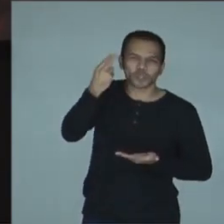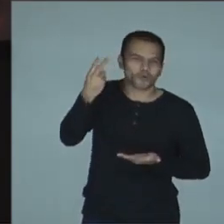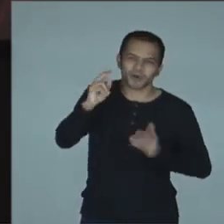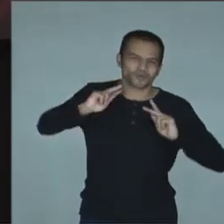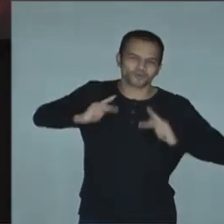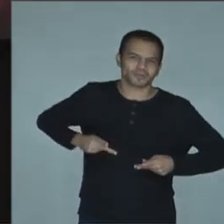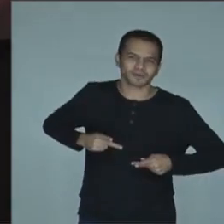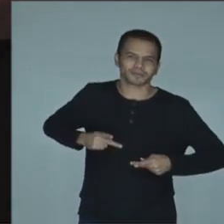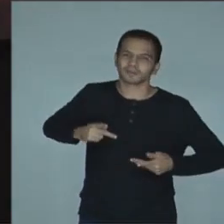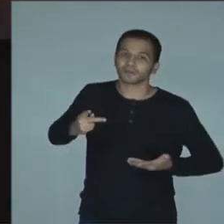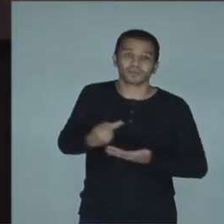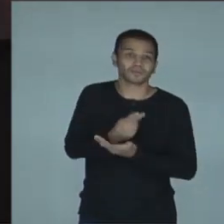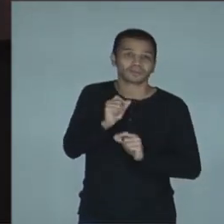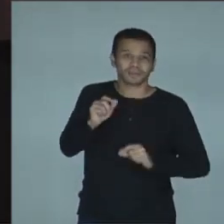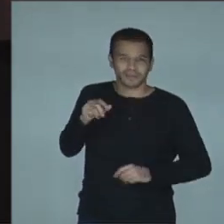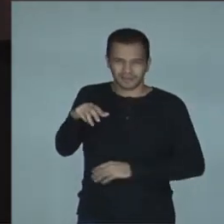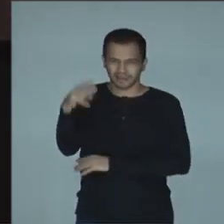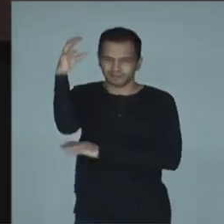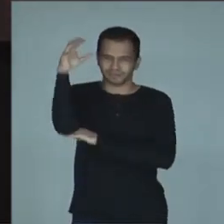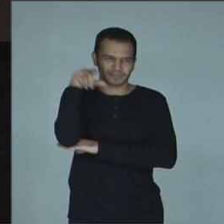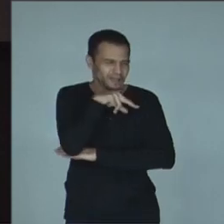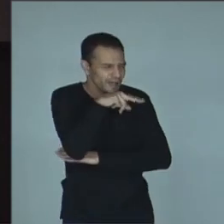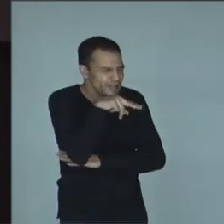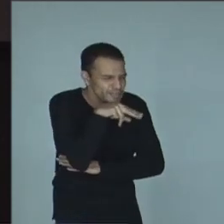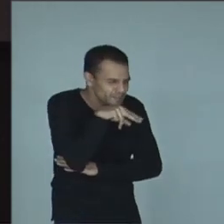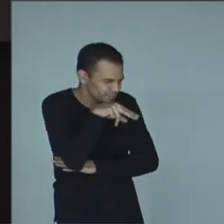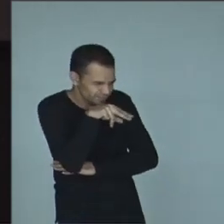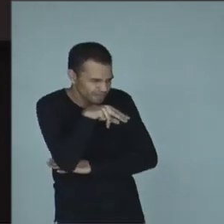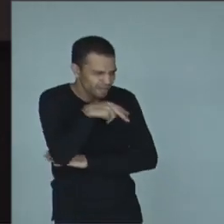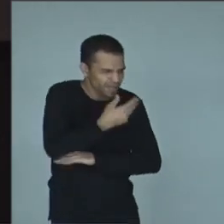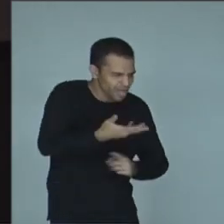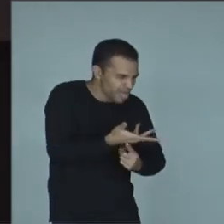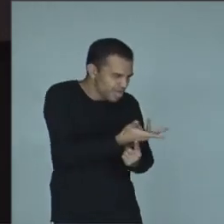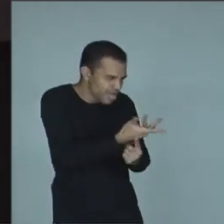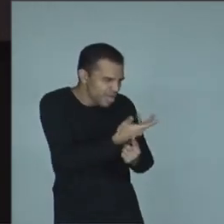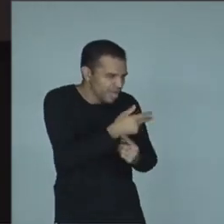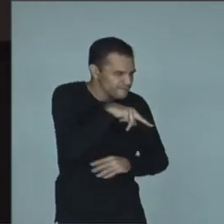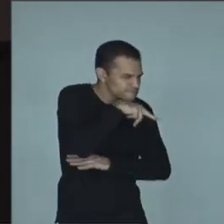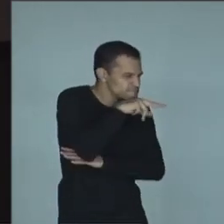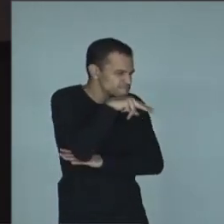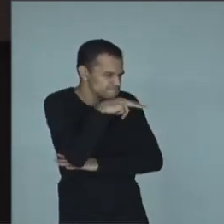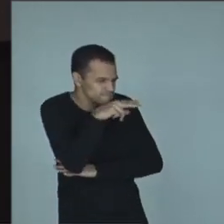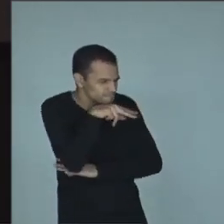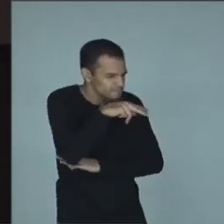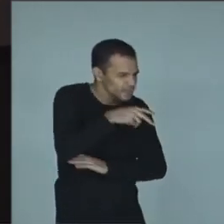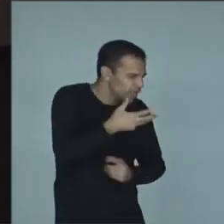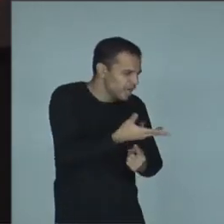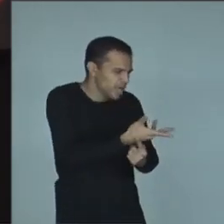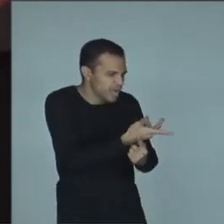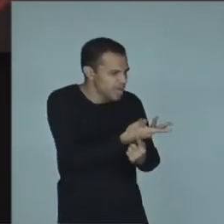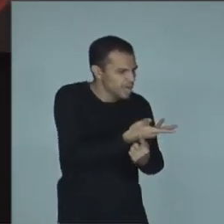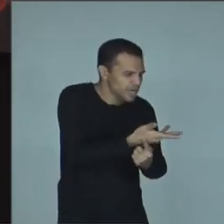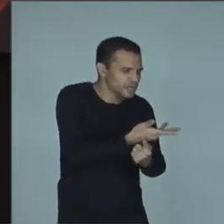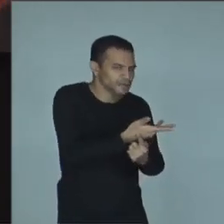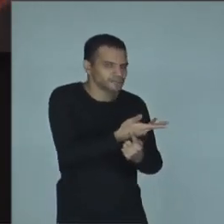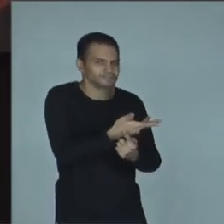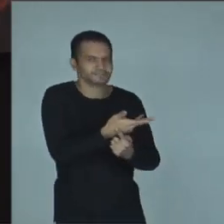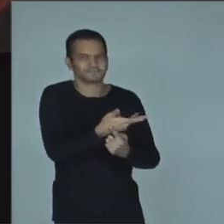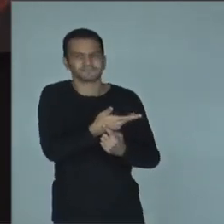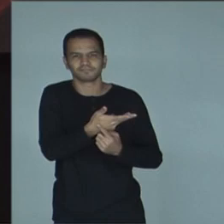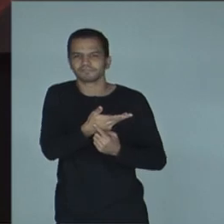e caíram na conversa da serpente vocês querem algo a mais só esqueceram que tudo que você adquire